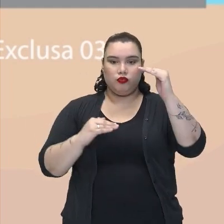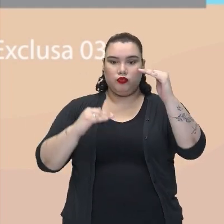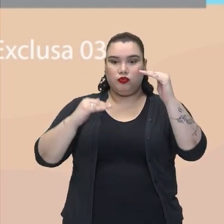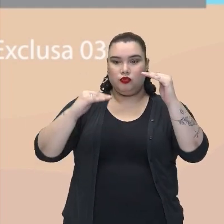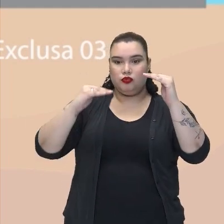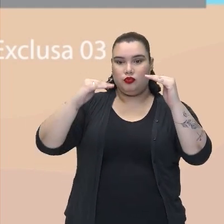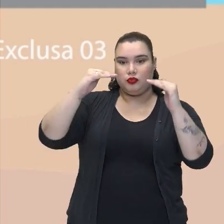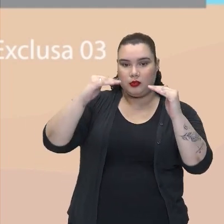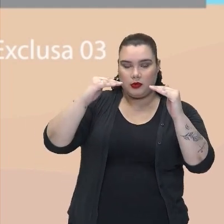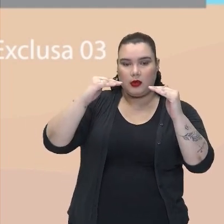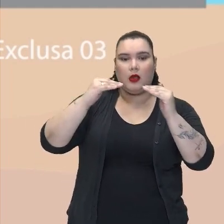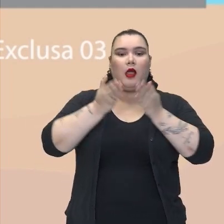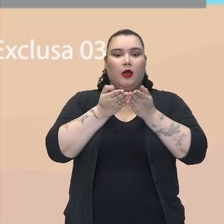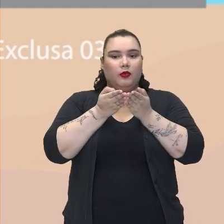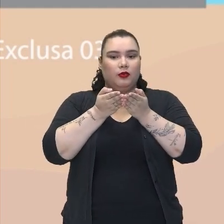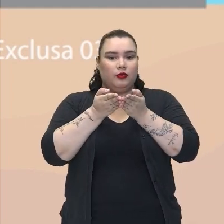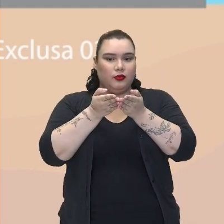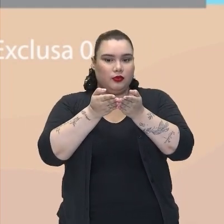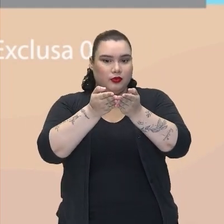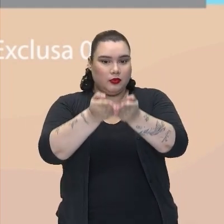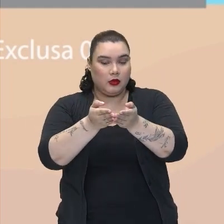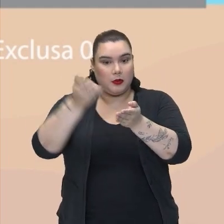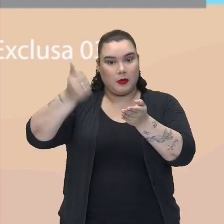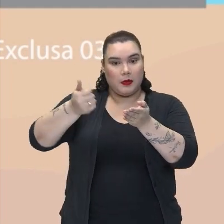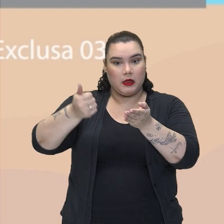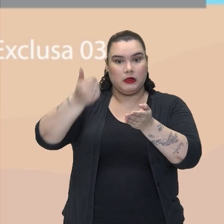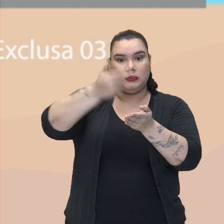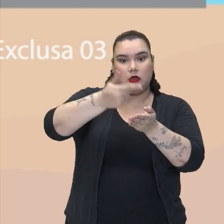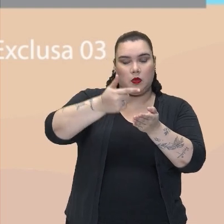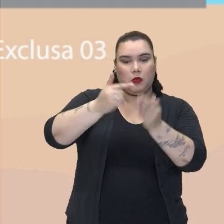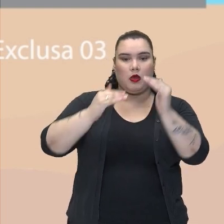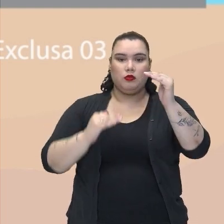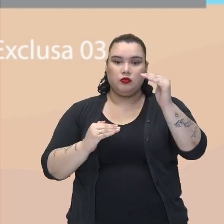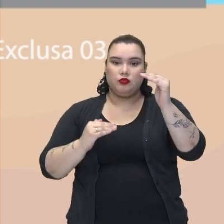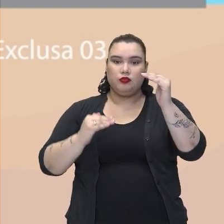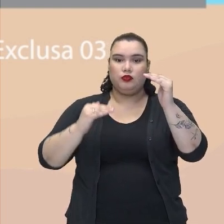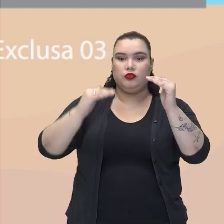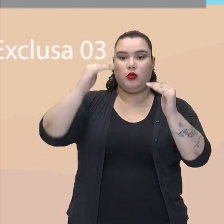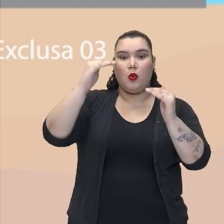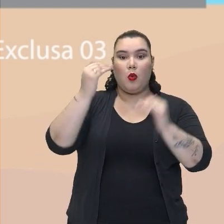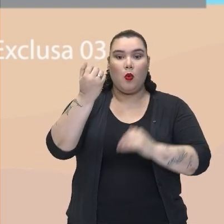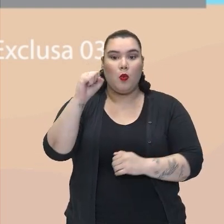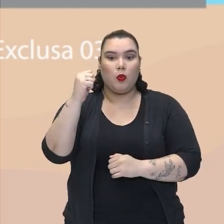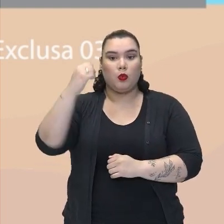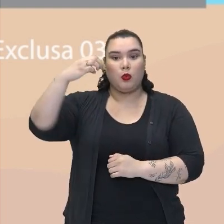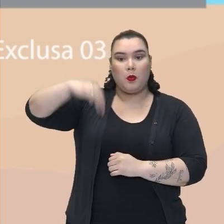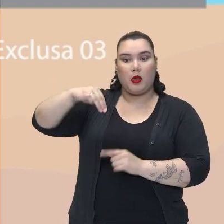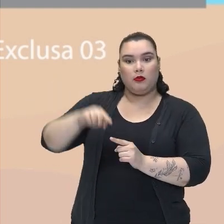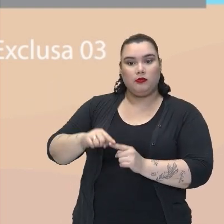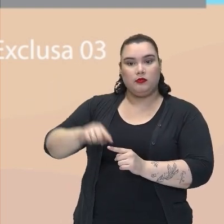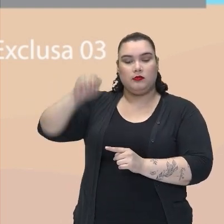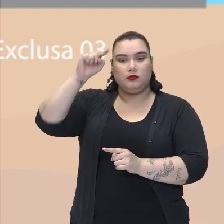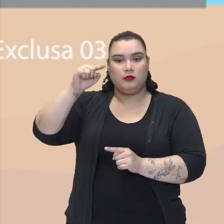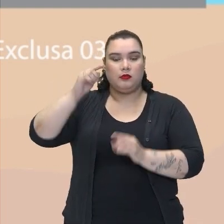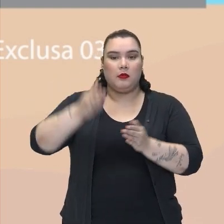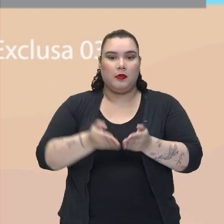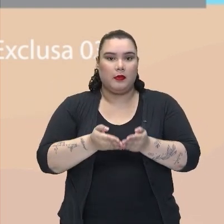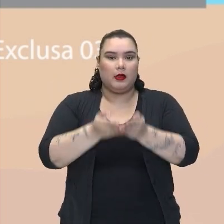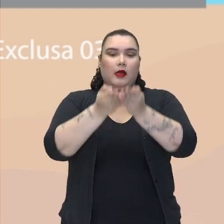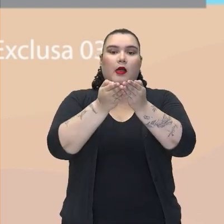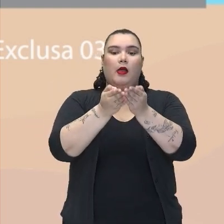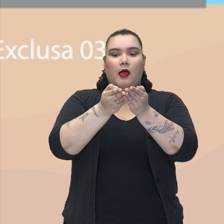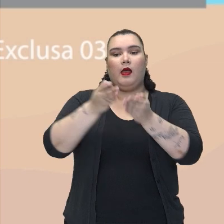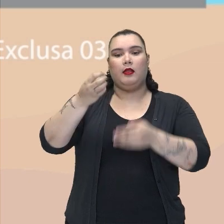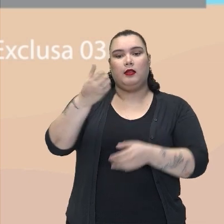dos lagos artificiais. Na primeira e segunda comporta, o navio sobe 8 metros em cada, e na terceira sobe 10 metros.